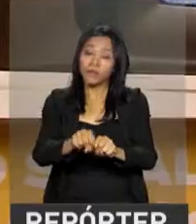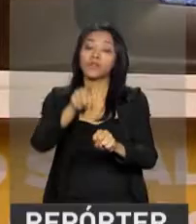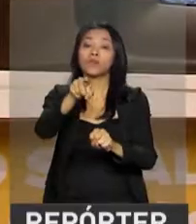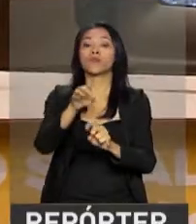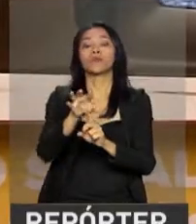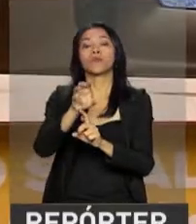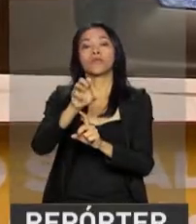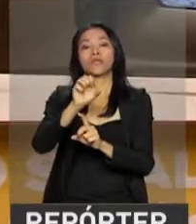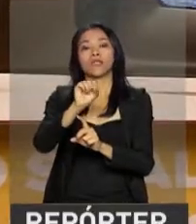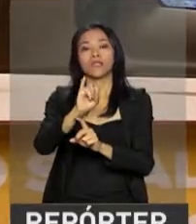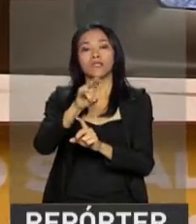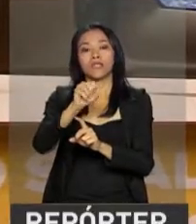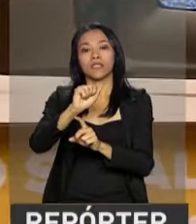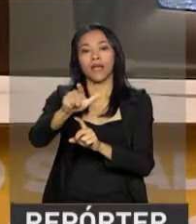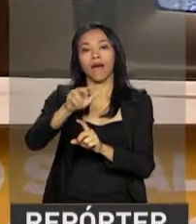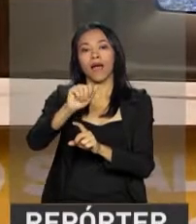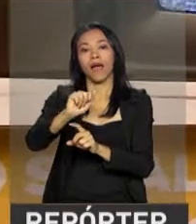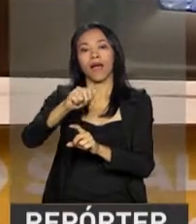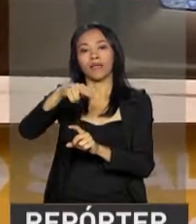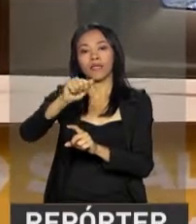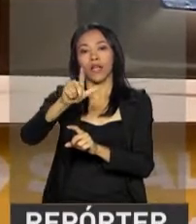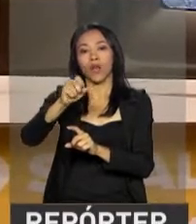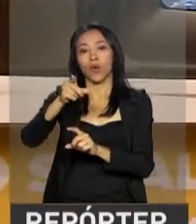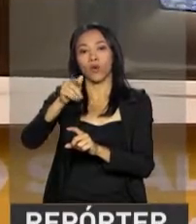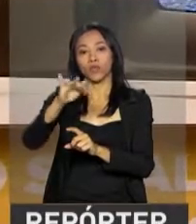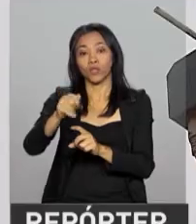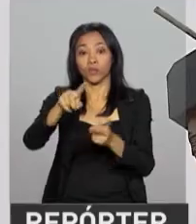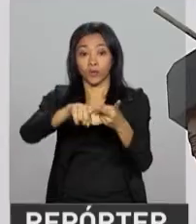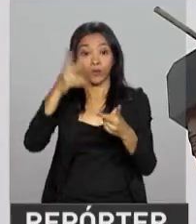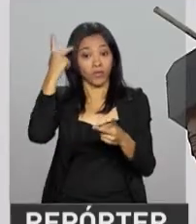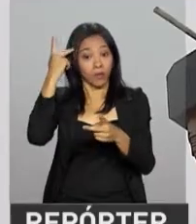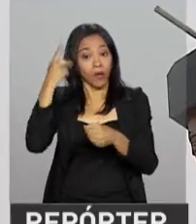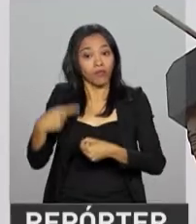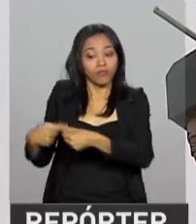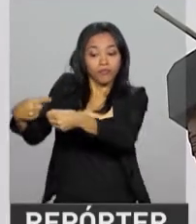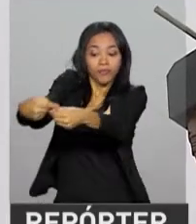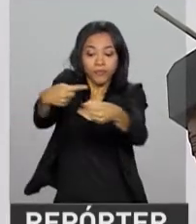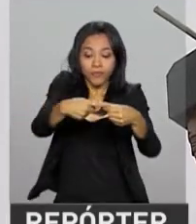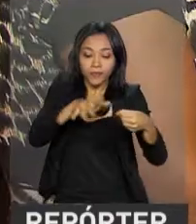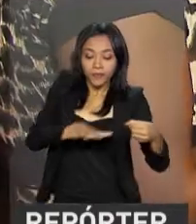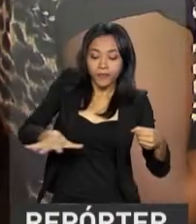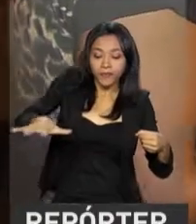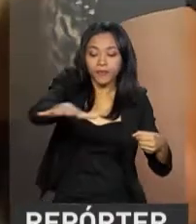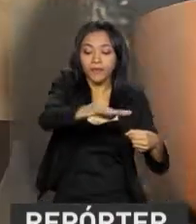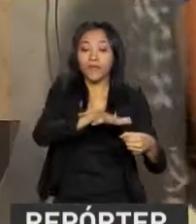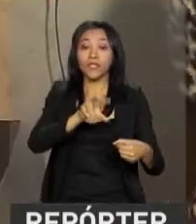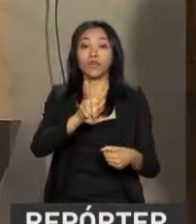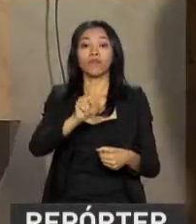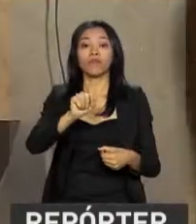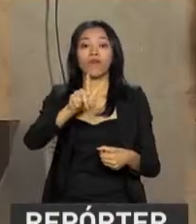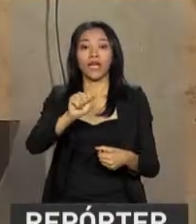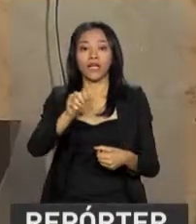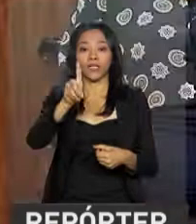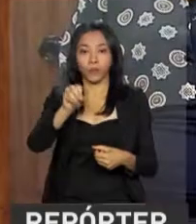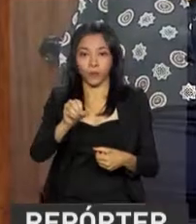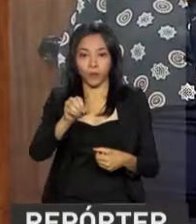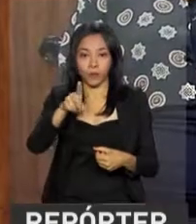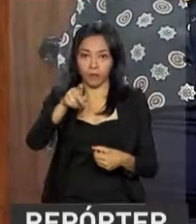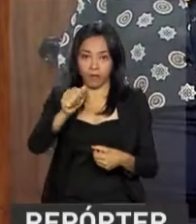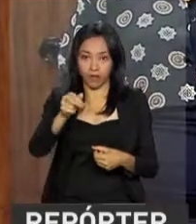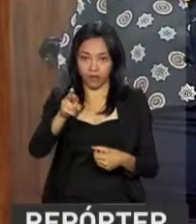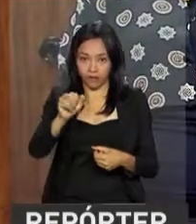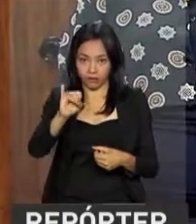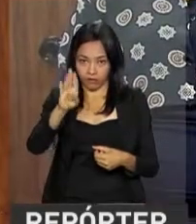113 cidades nas regiões de campinas santos e vale do paraíba até o dia 17 de janeiro